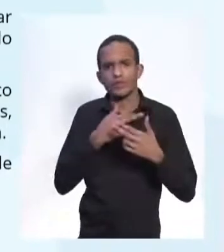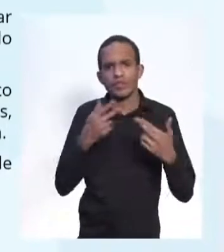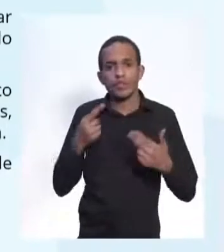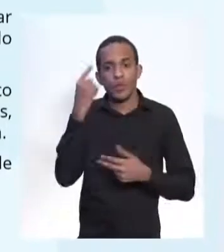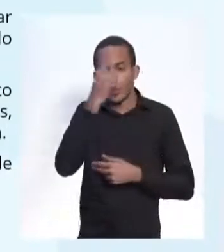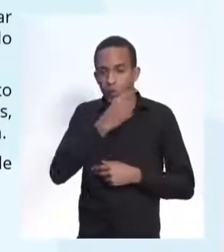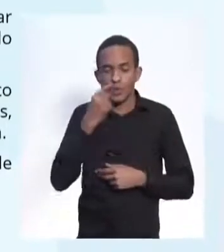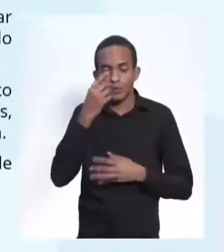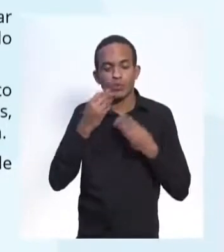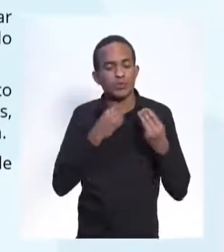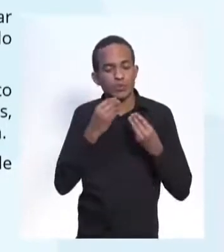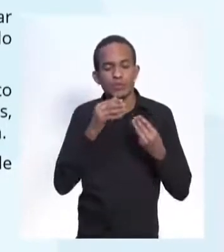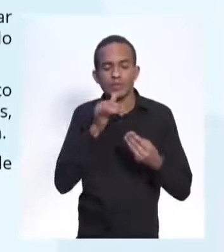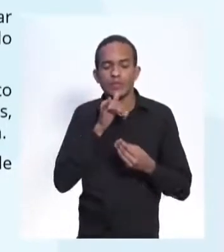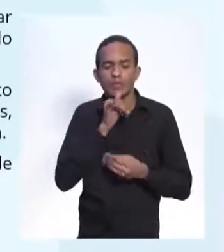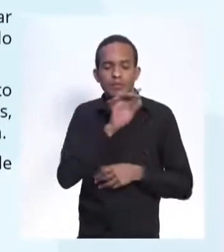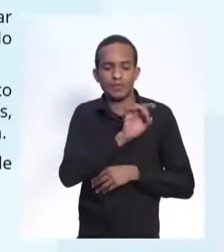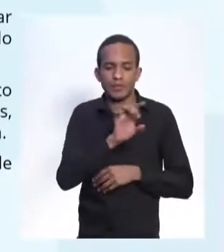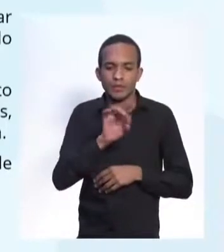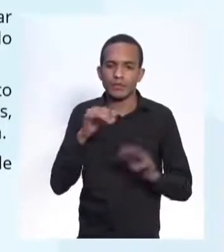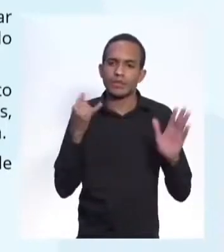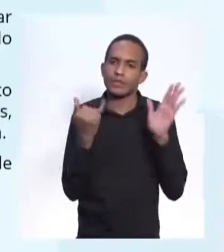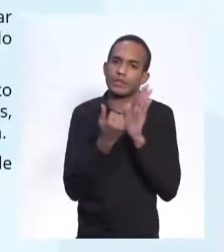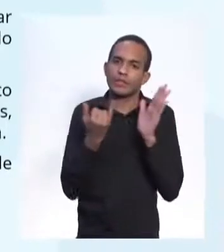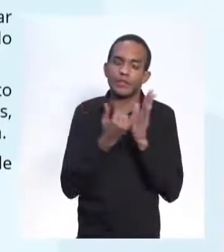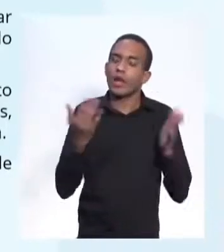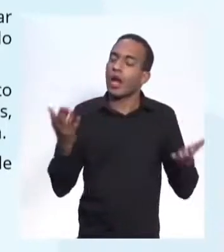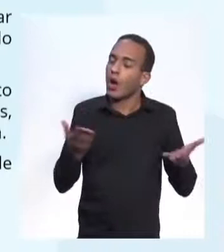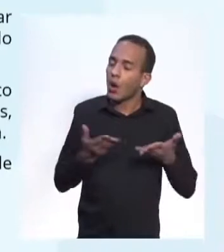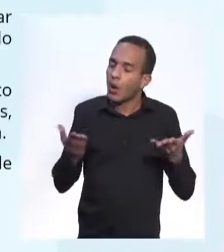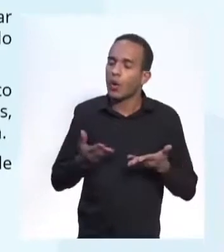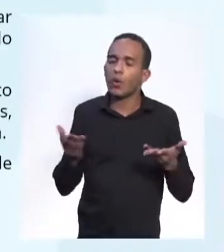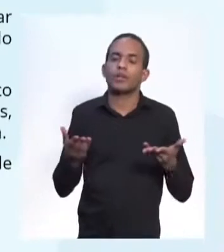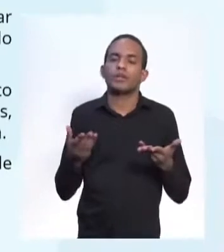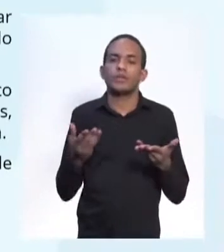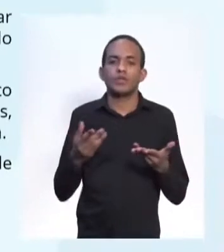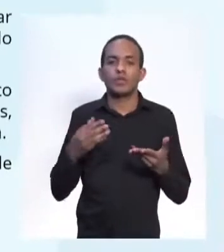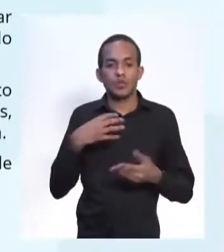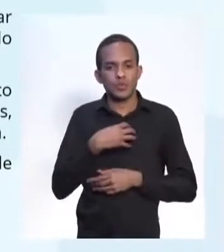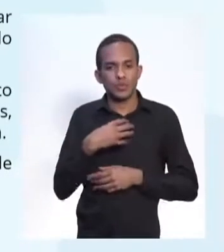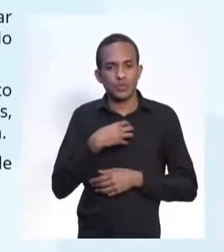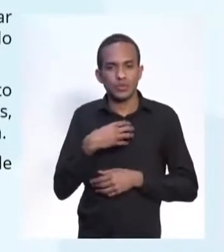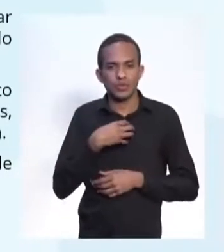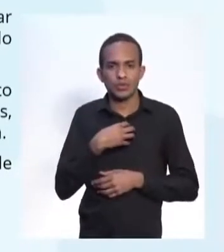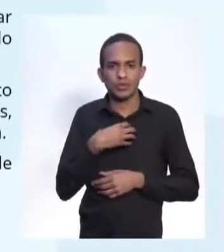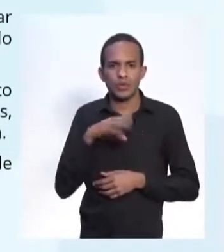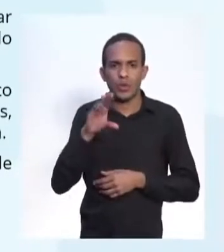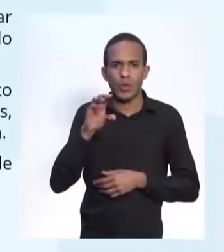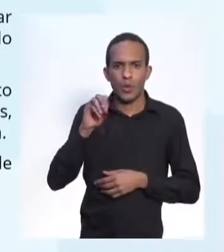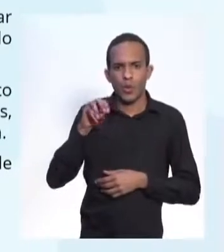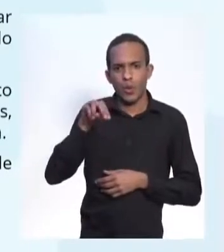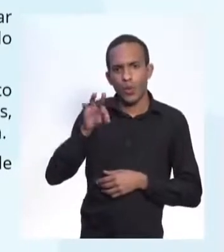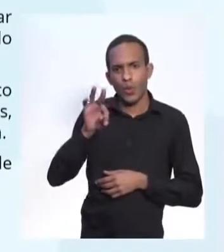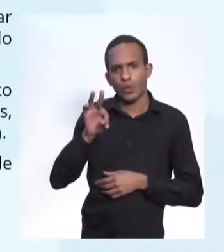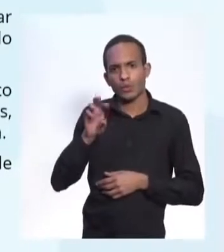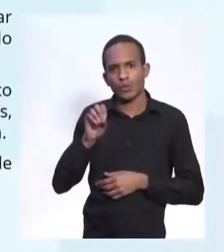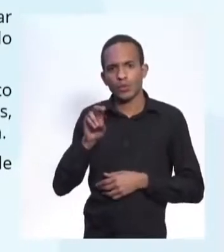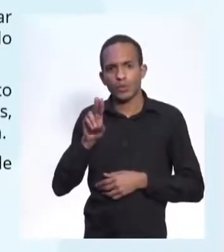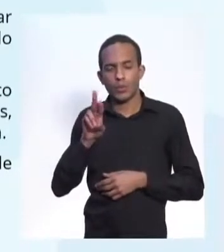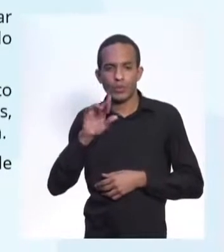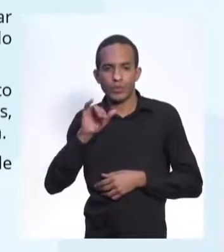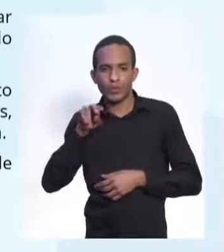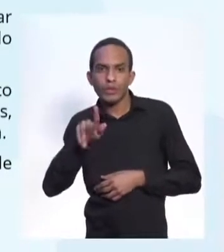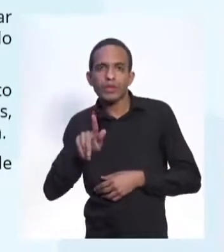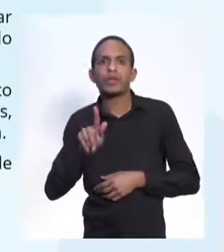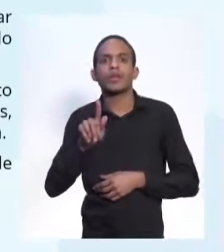como reflexo da identidade de cada um. Atualmente, a tendência é o contouring, método conhecido por utilizar a técnica de